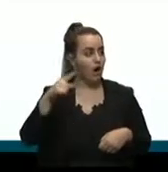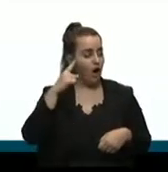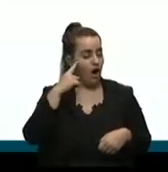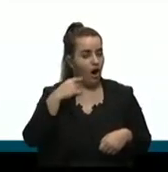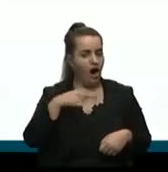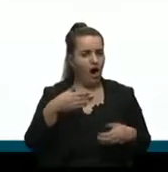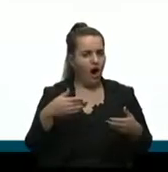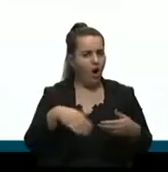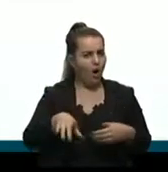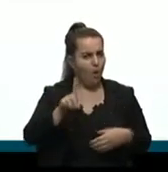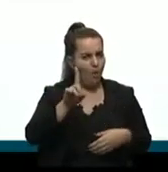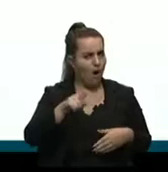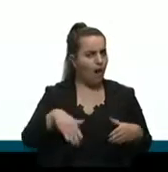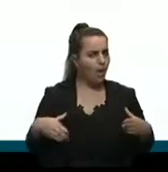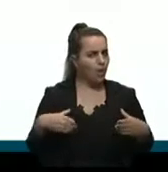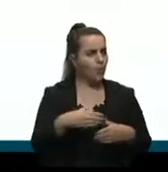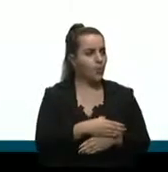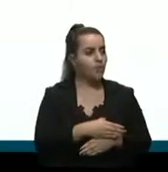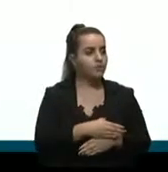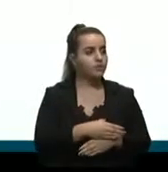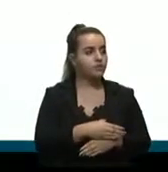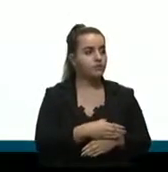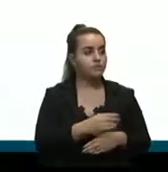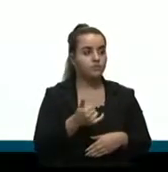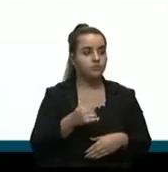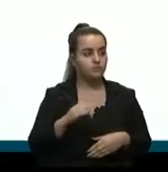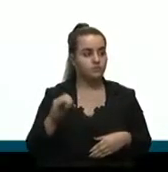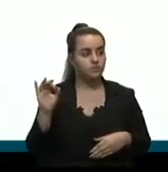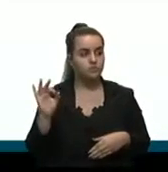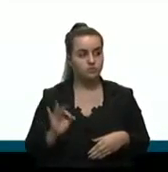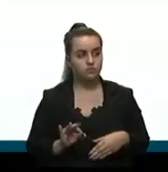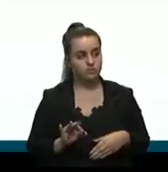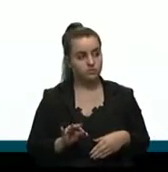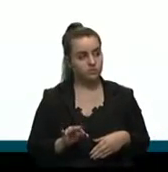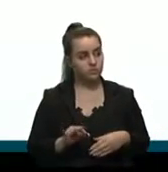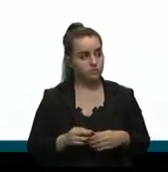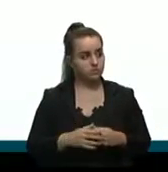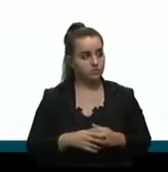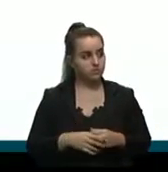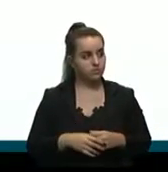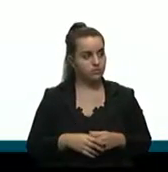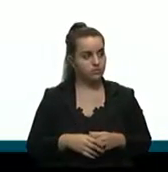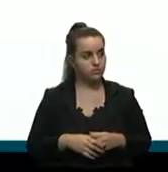é a curva completa, curva toda, 100%,